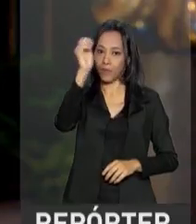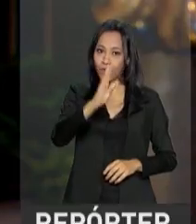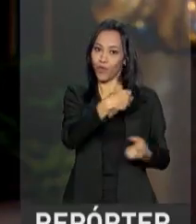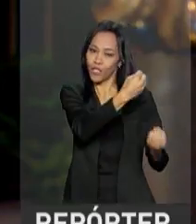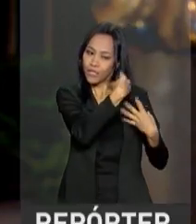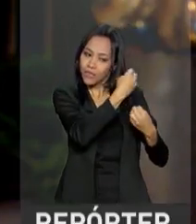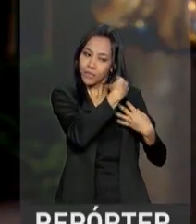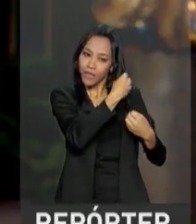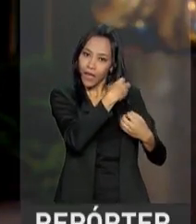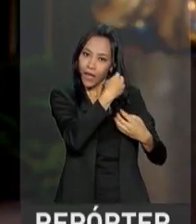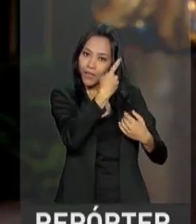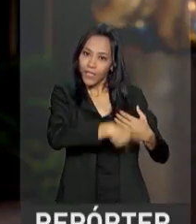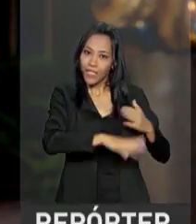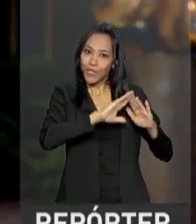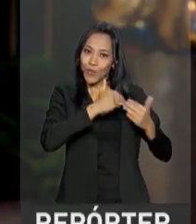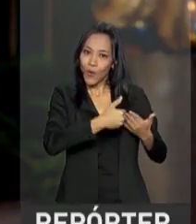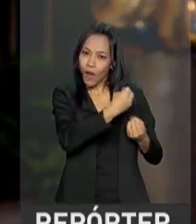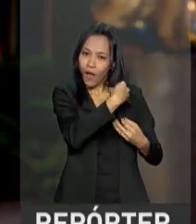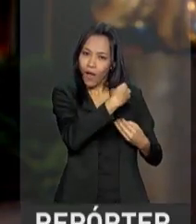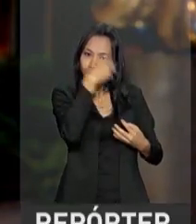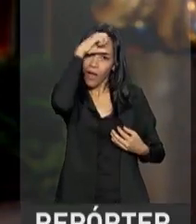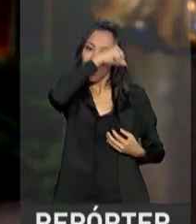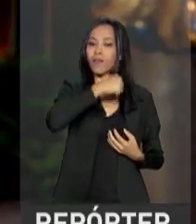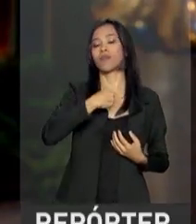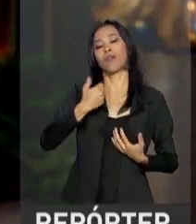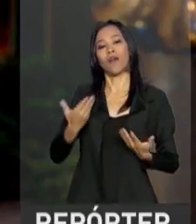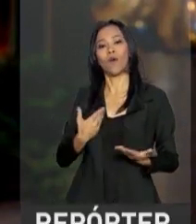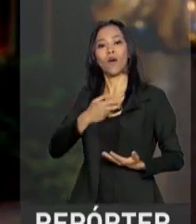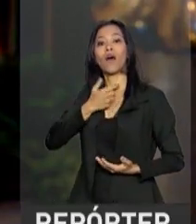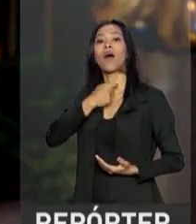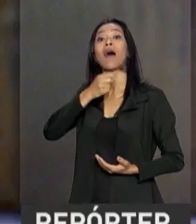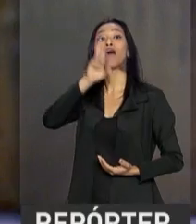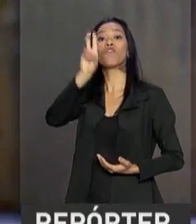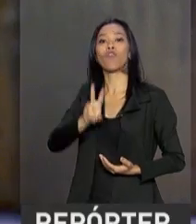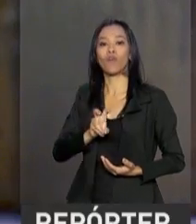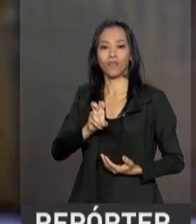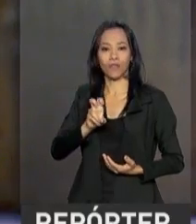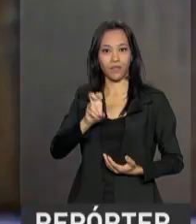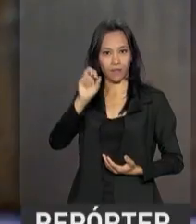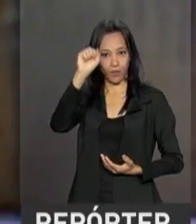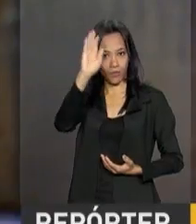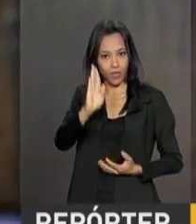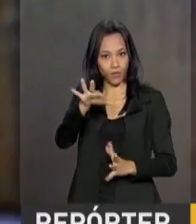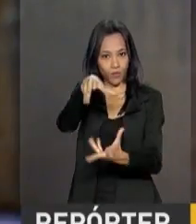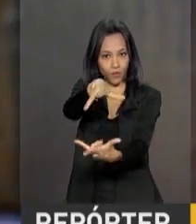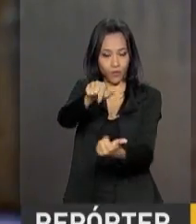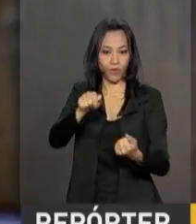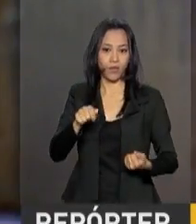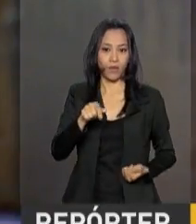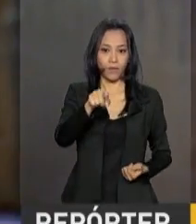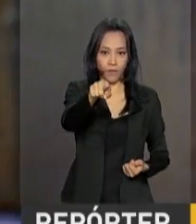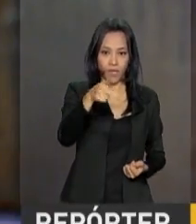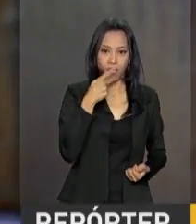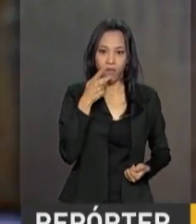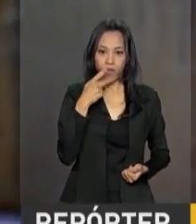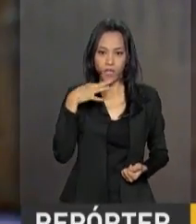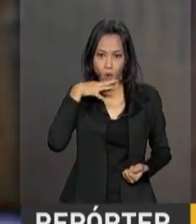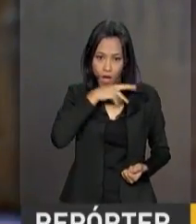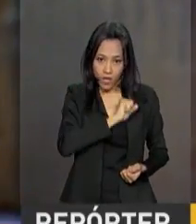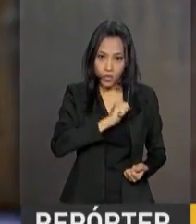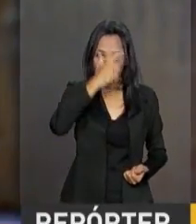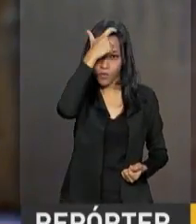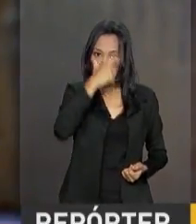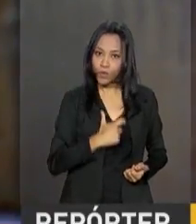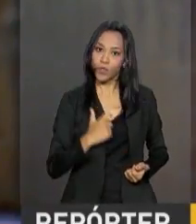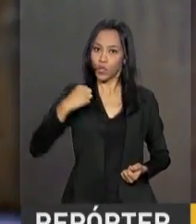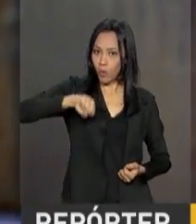Instituto Rio Branco e esperamos com isso elevar a voz do Brasil no mundo. Eu acho que o diplomata precisa ter